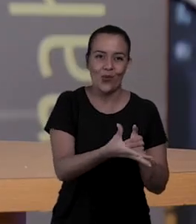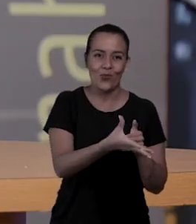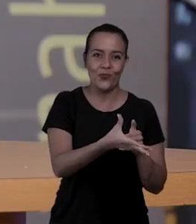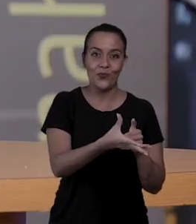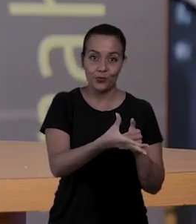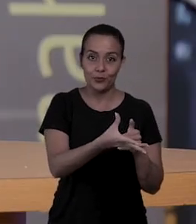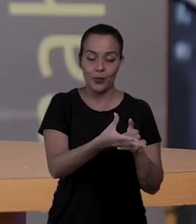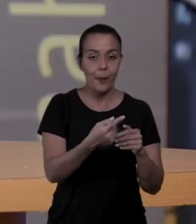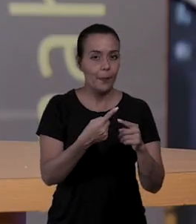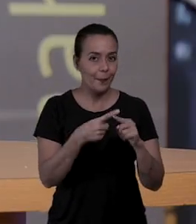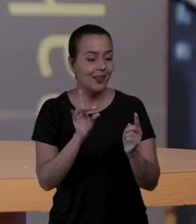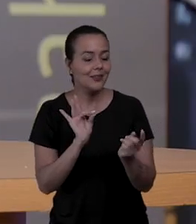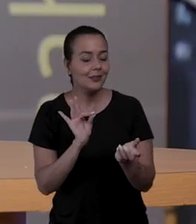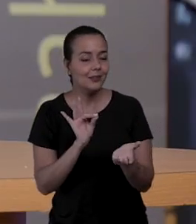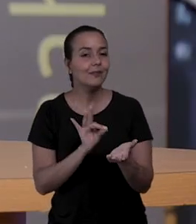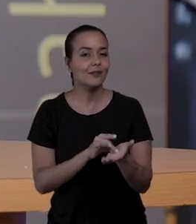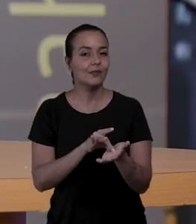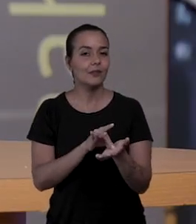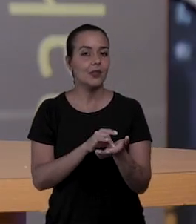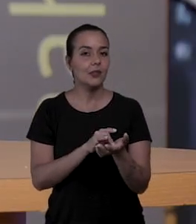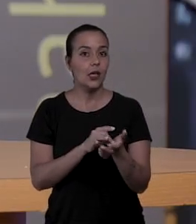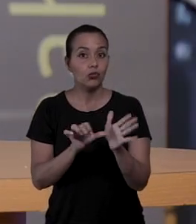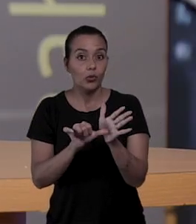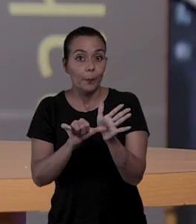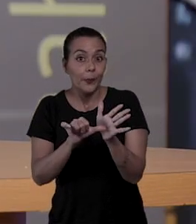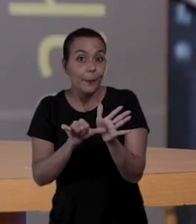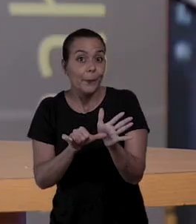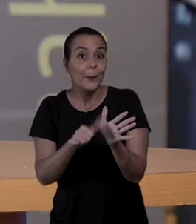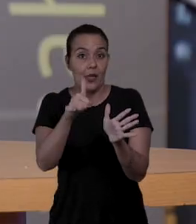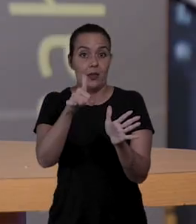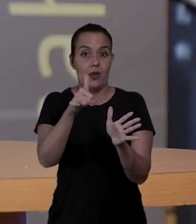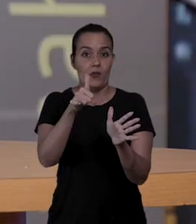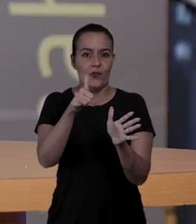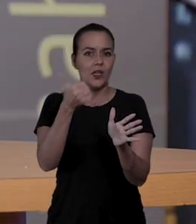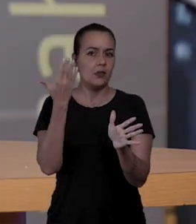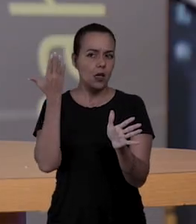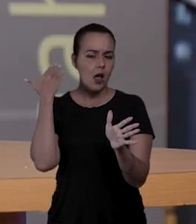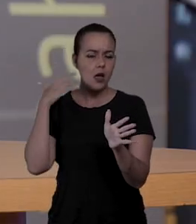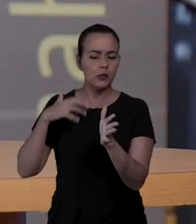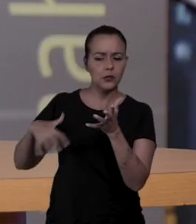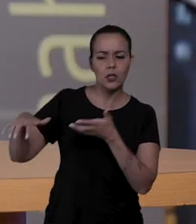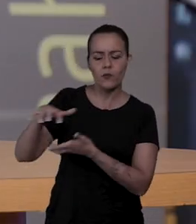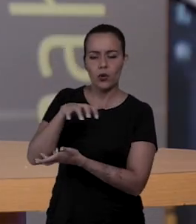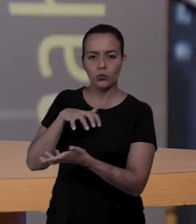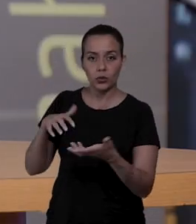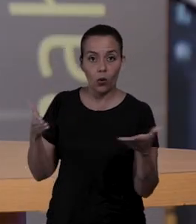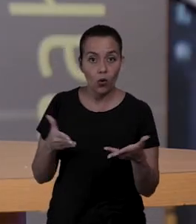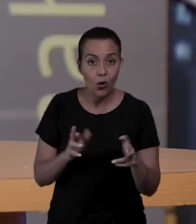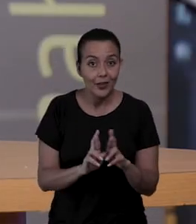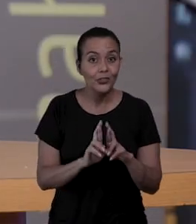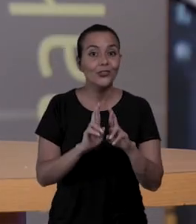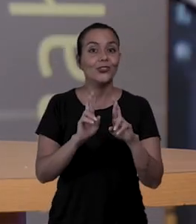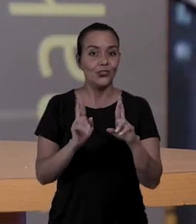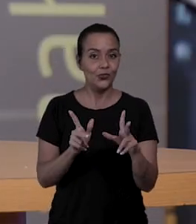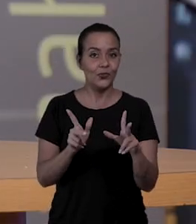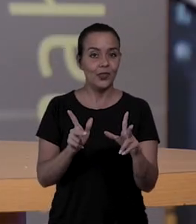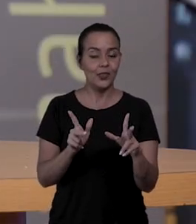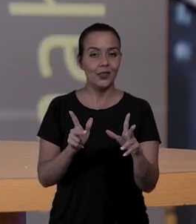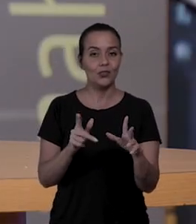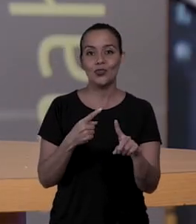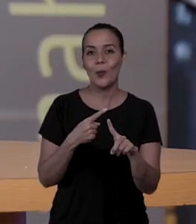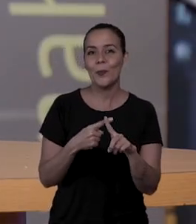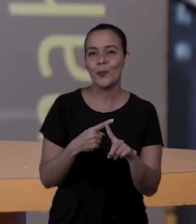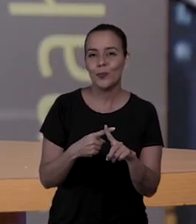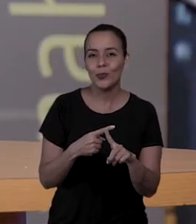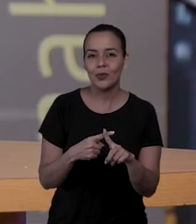mobilidade, transformação digital, mas a IA é essa nova fase, né? E isso, de fato, acaba